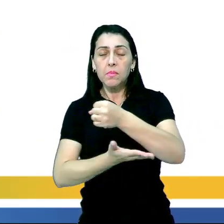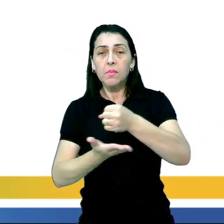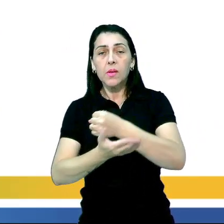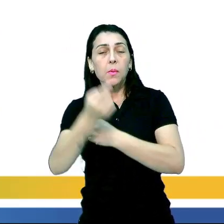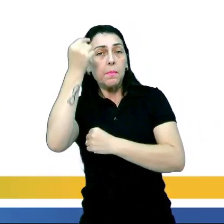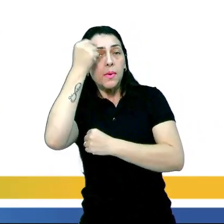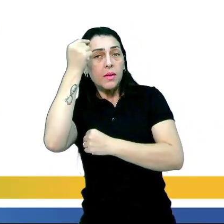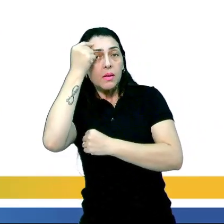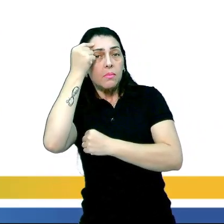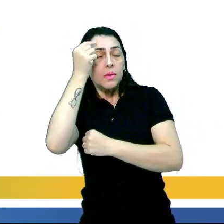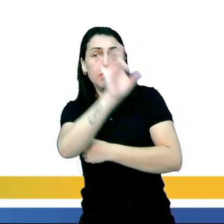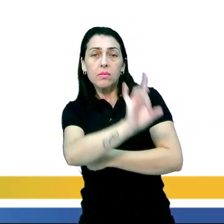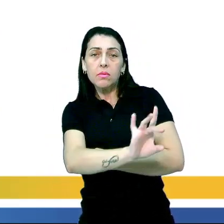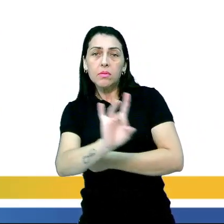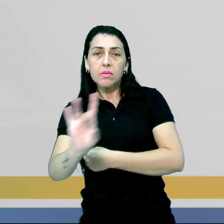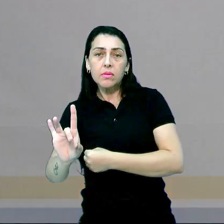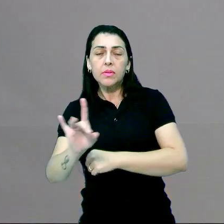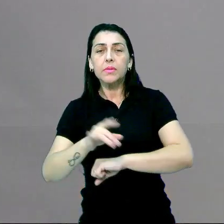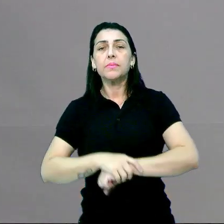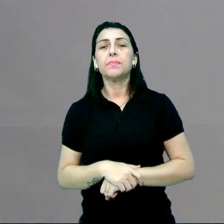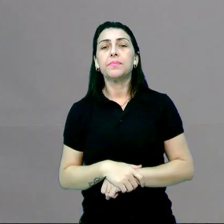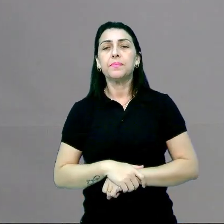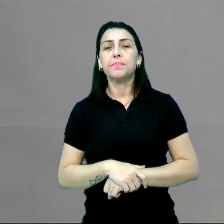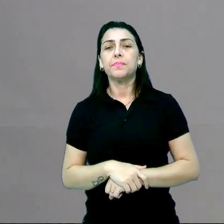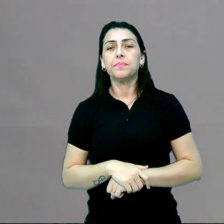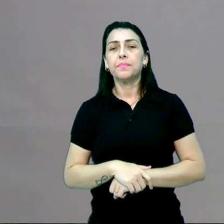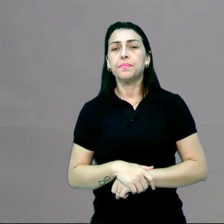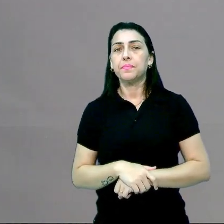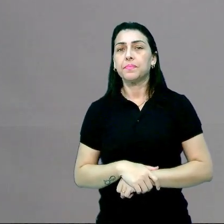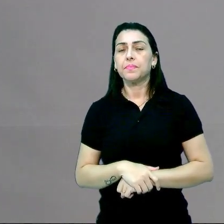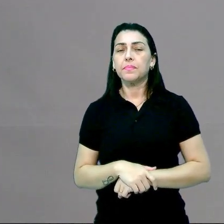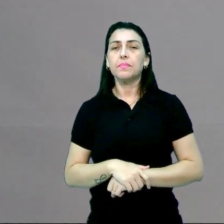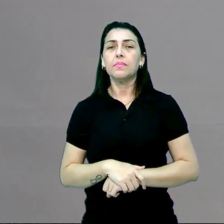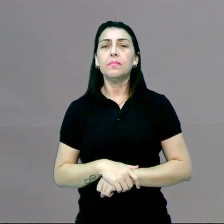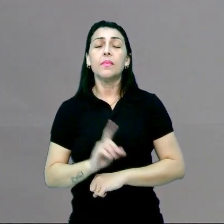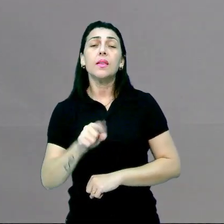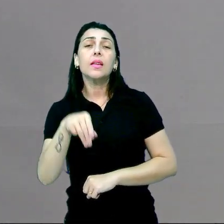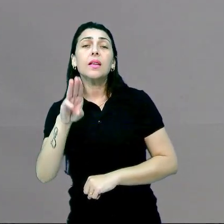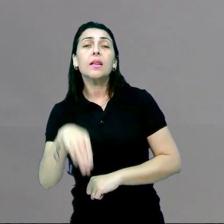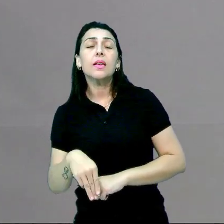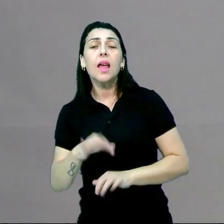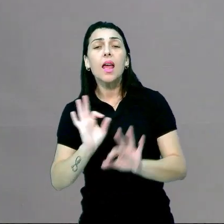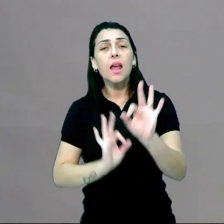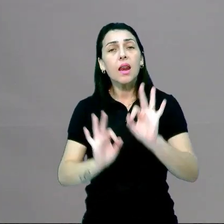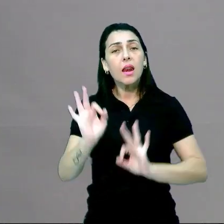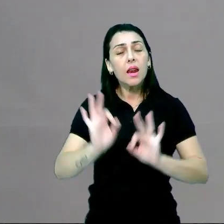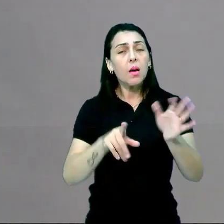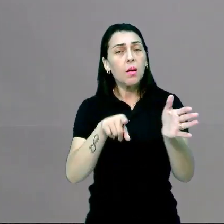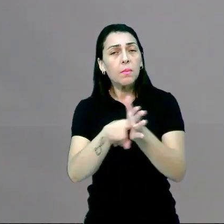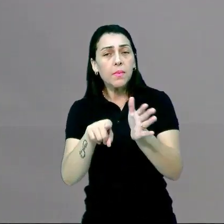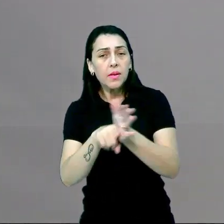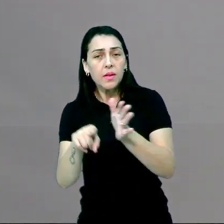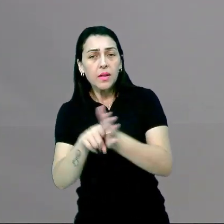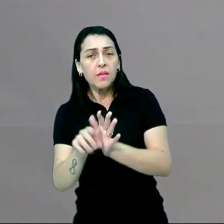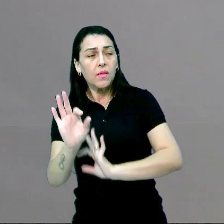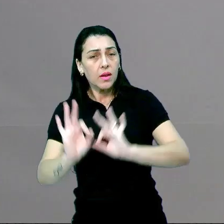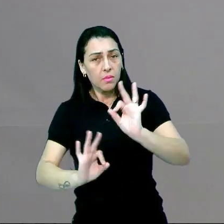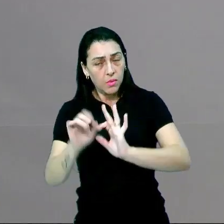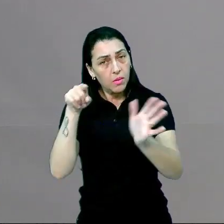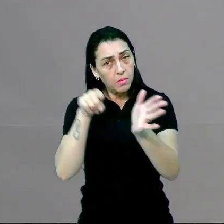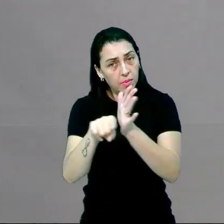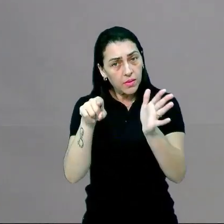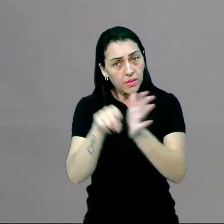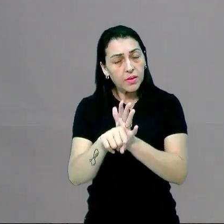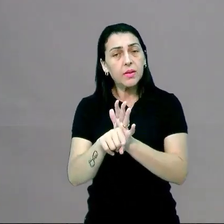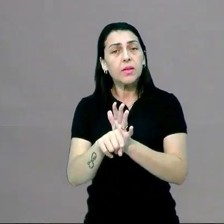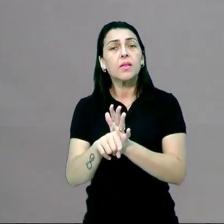senso comum. Assim, gente, olha, uma coisa assim bem interessante. Quem elaborou a questão, ela vai elaborar uma questão